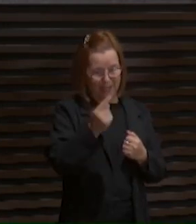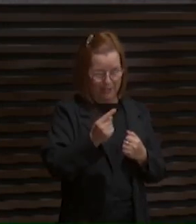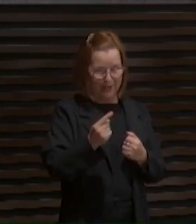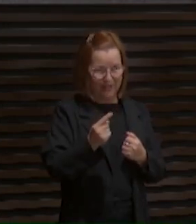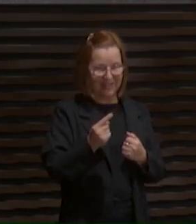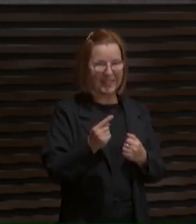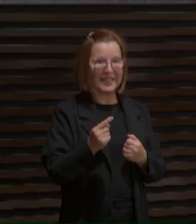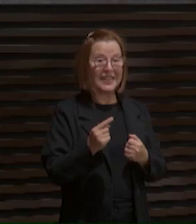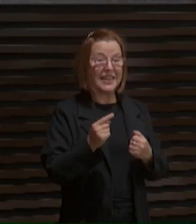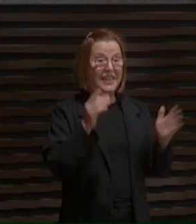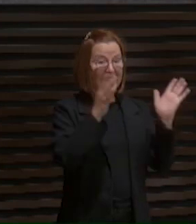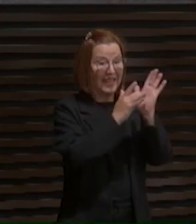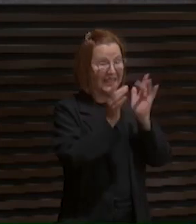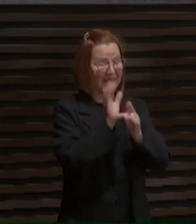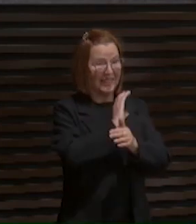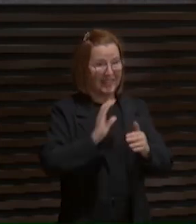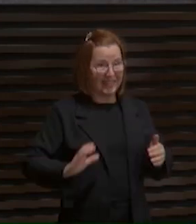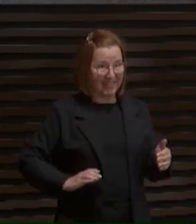minha condenação.